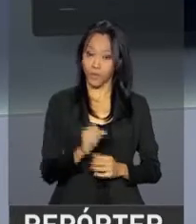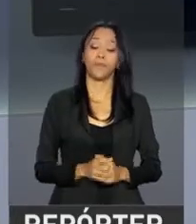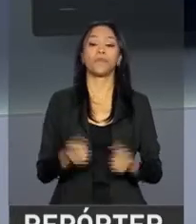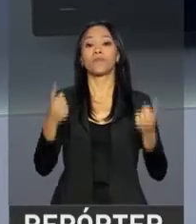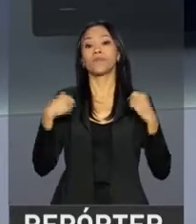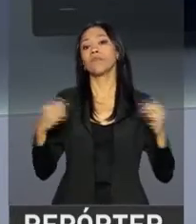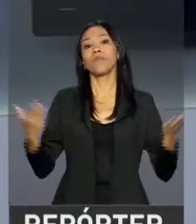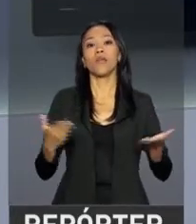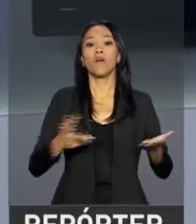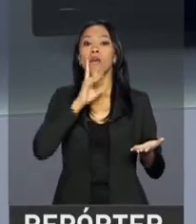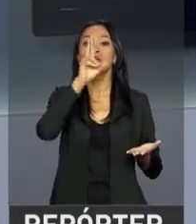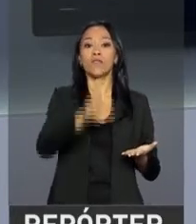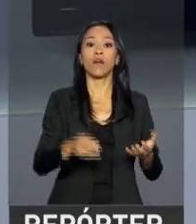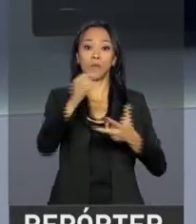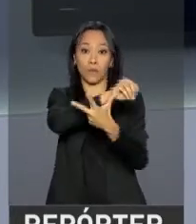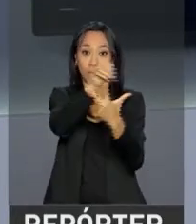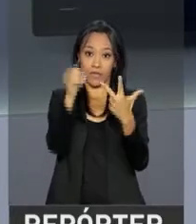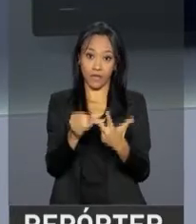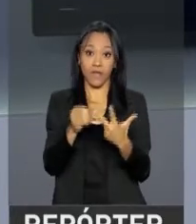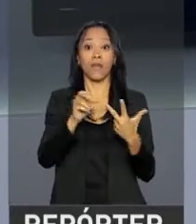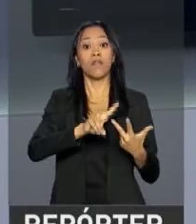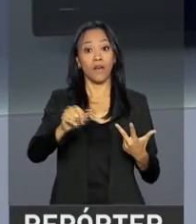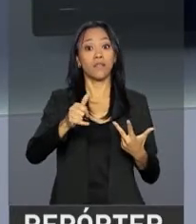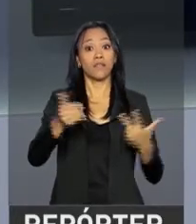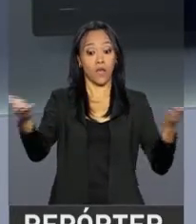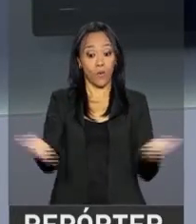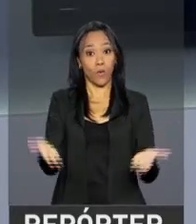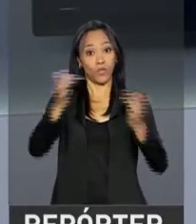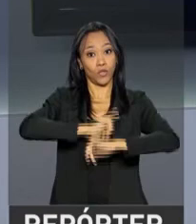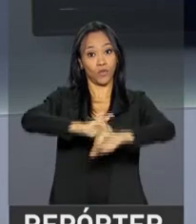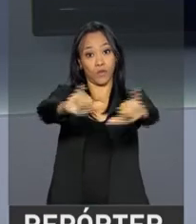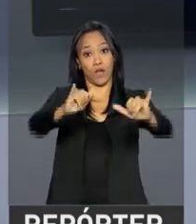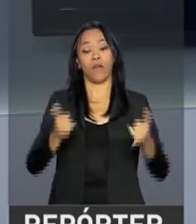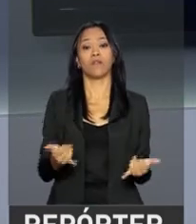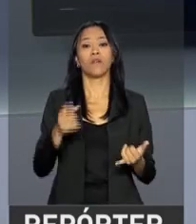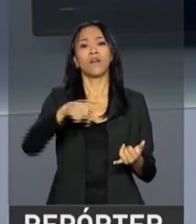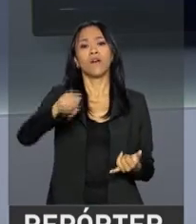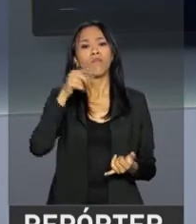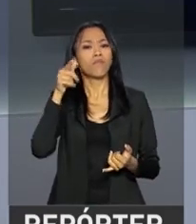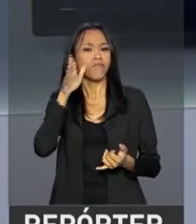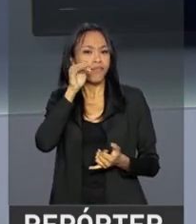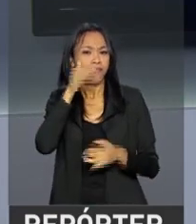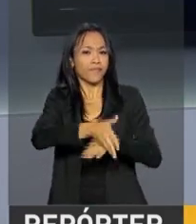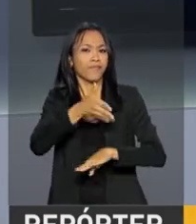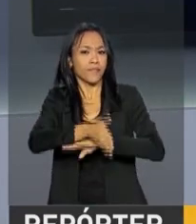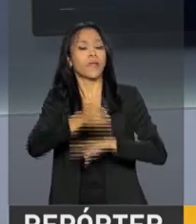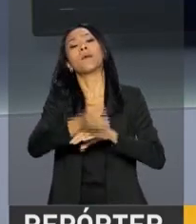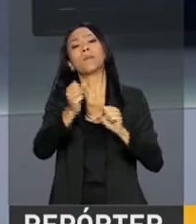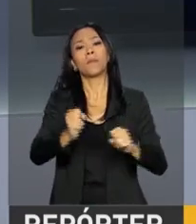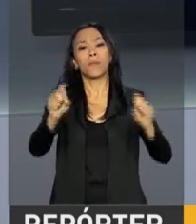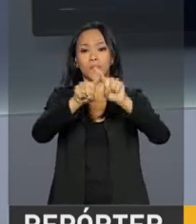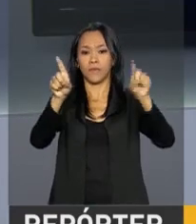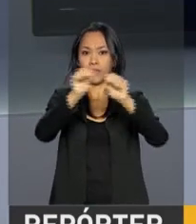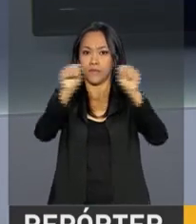resultado do exame nacional do ensino médio enem vai ser divulgado hoje a consulta vai poder ser feita na página do participante na